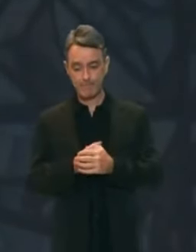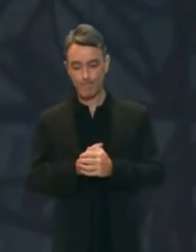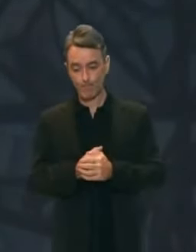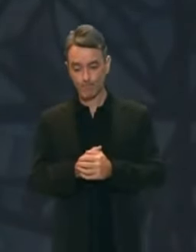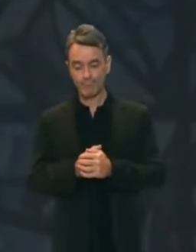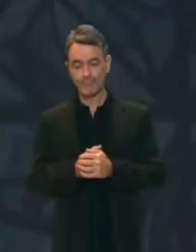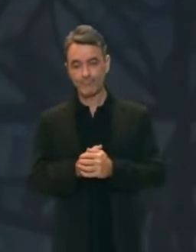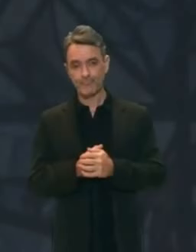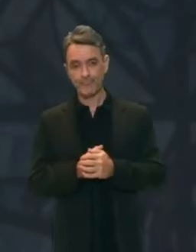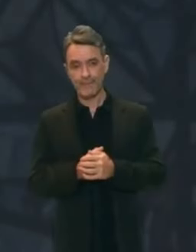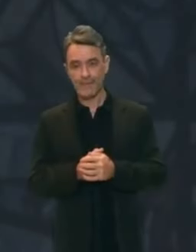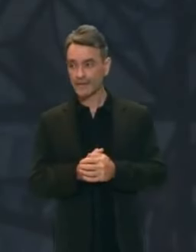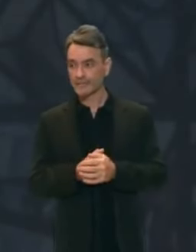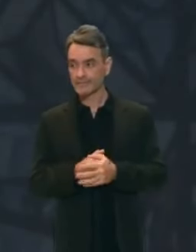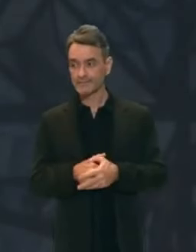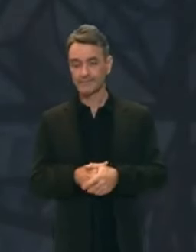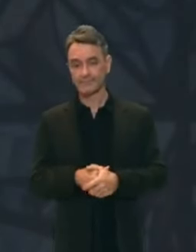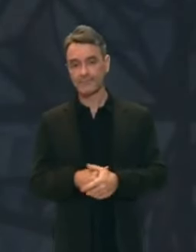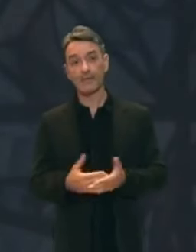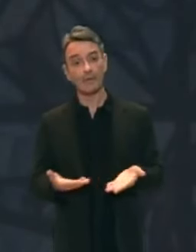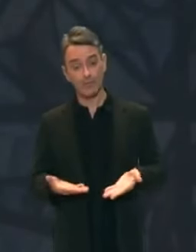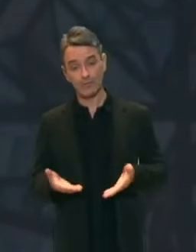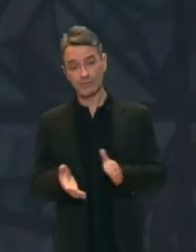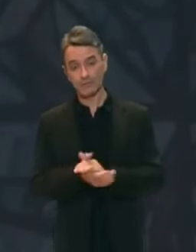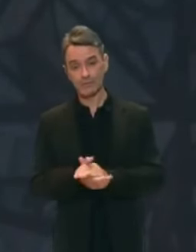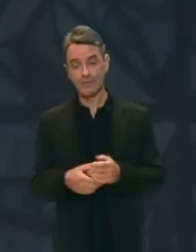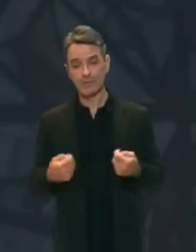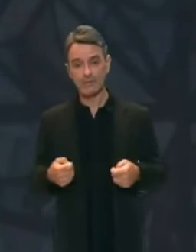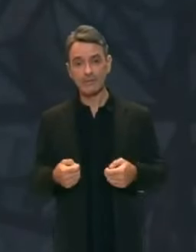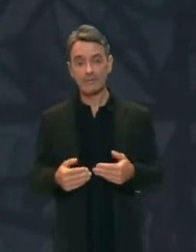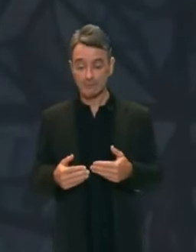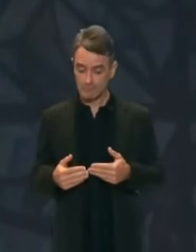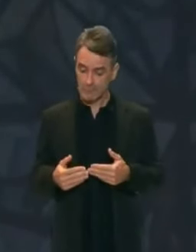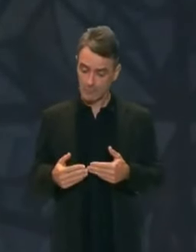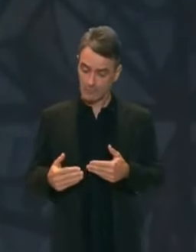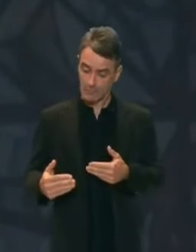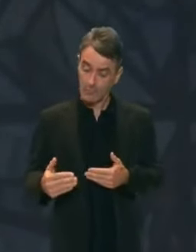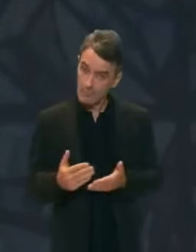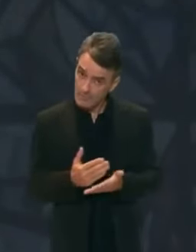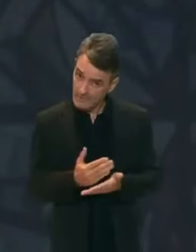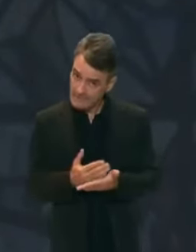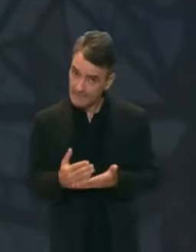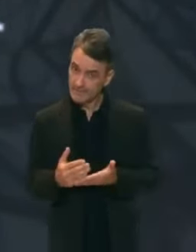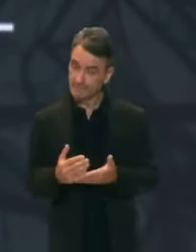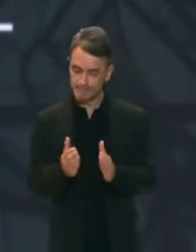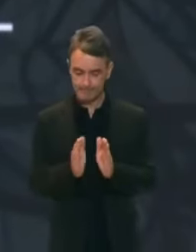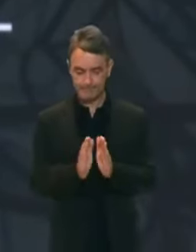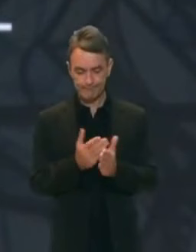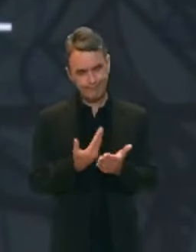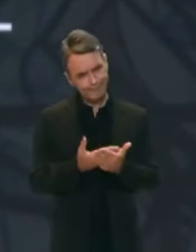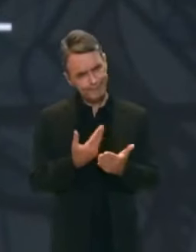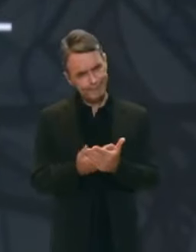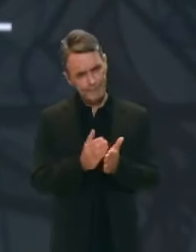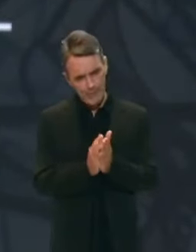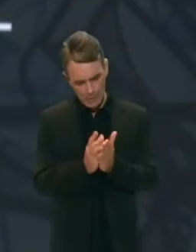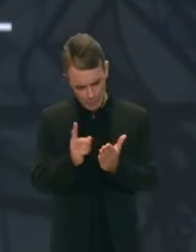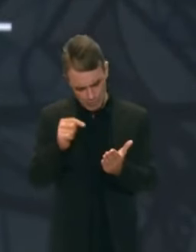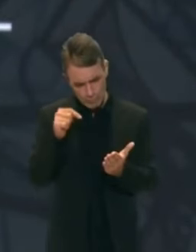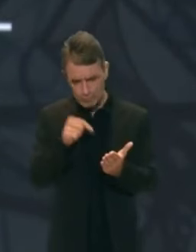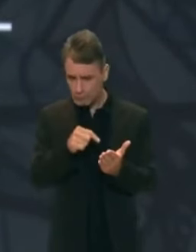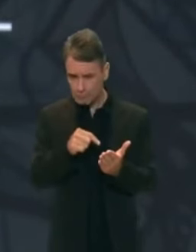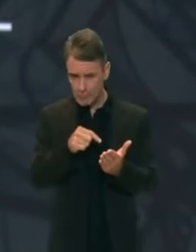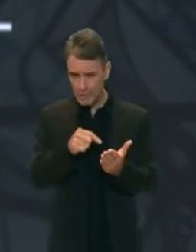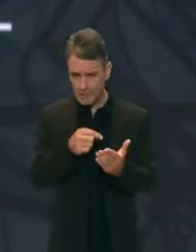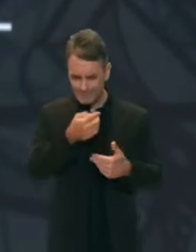Mas hoje é dia de você começar uma nova jornada, estudando a palavra, para guardar essa palavra no